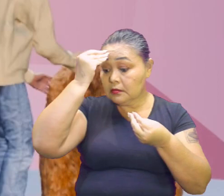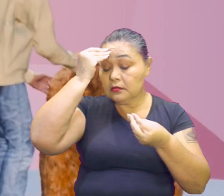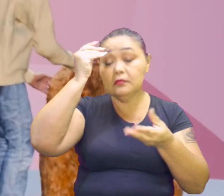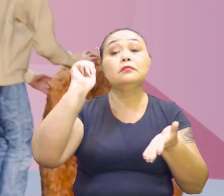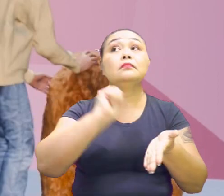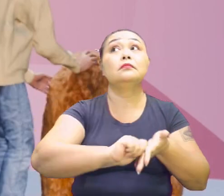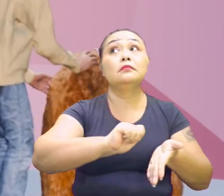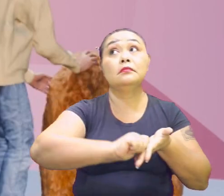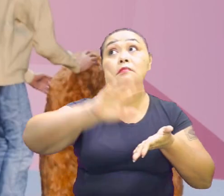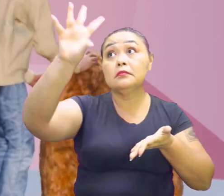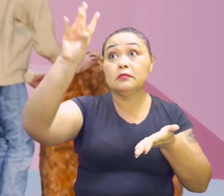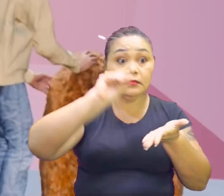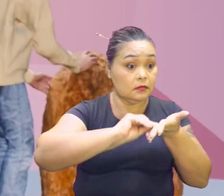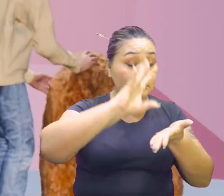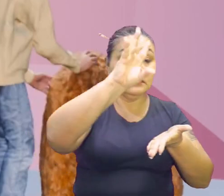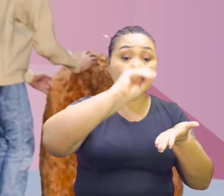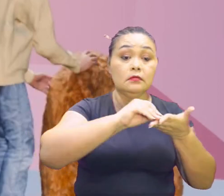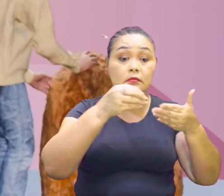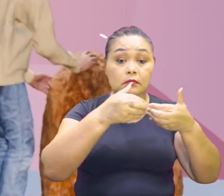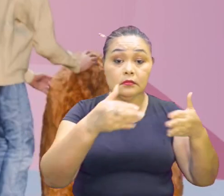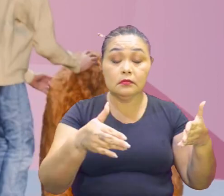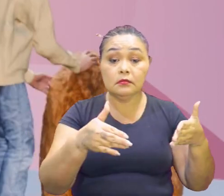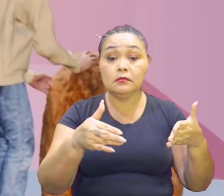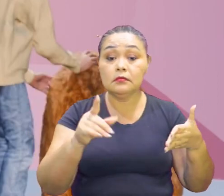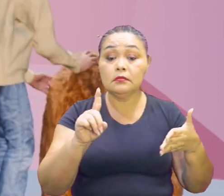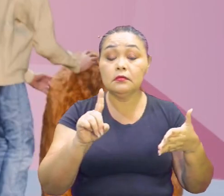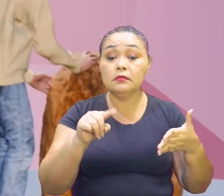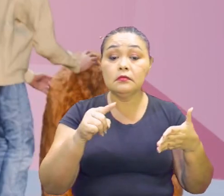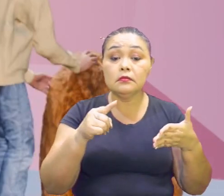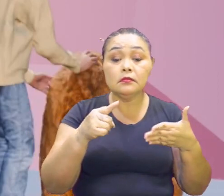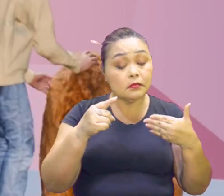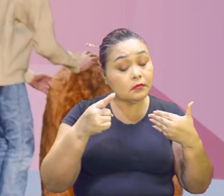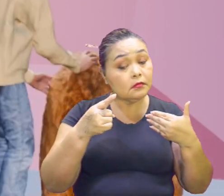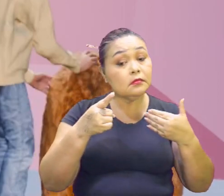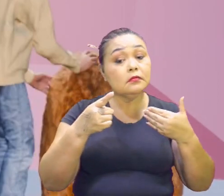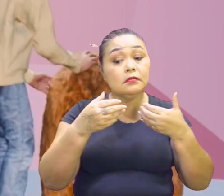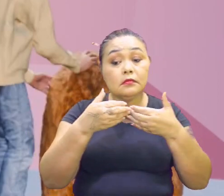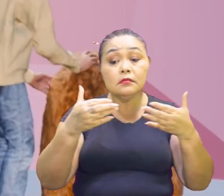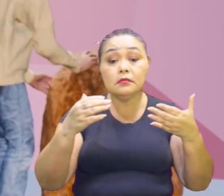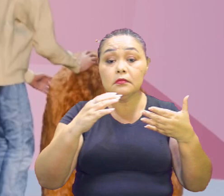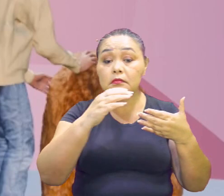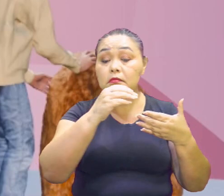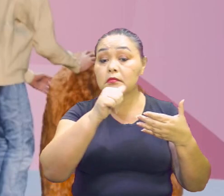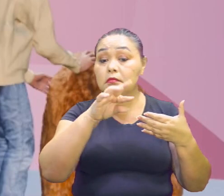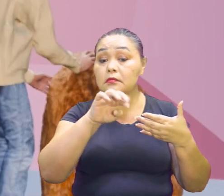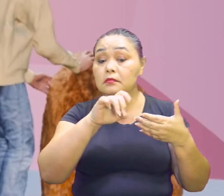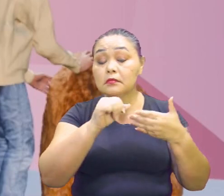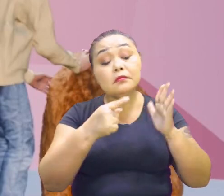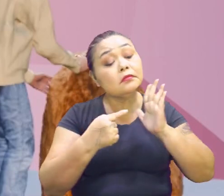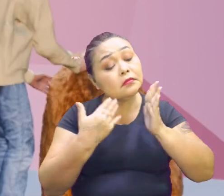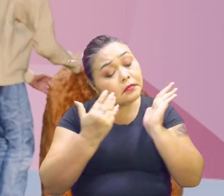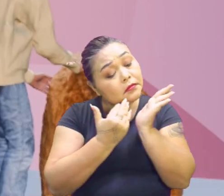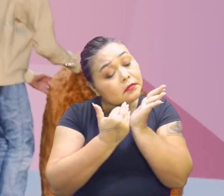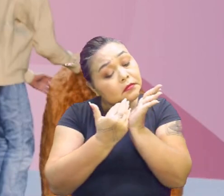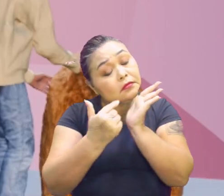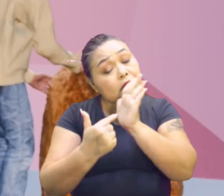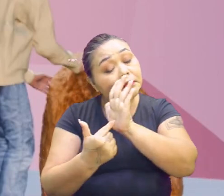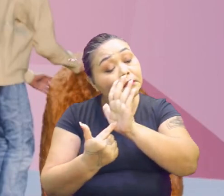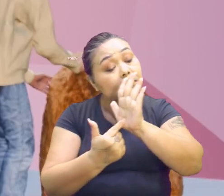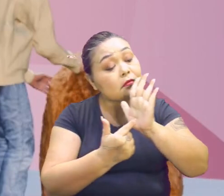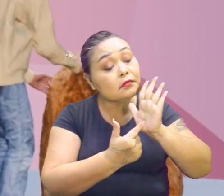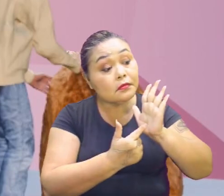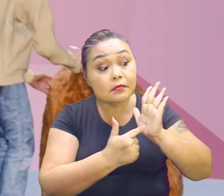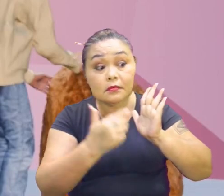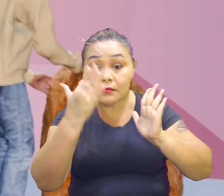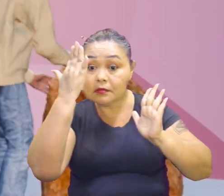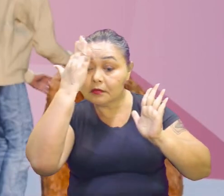contribuir. A introdução é aquele cartão que vai começar a mostrar se você realmente tem